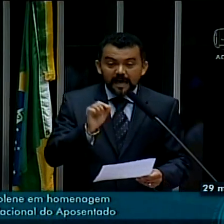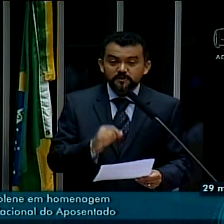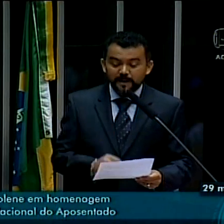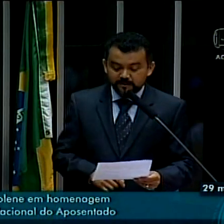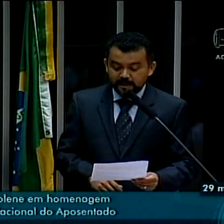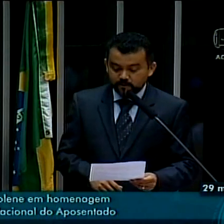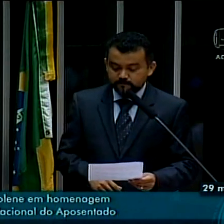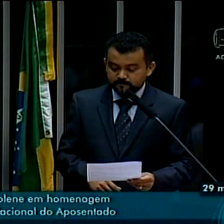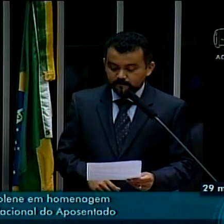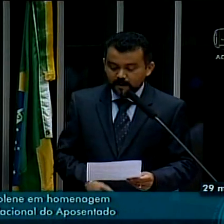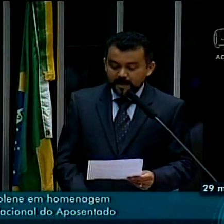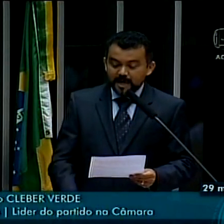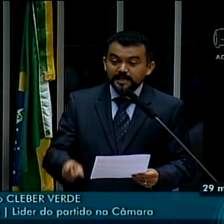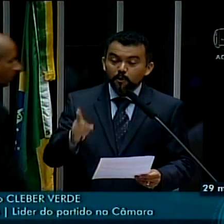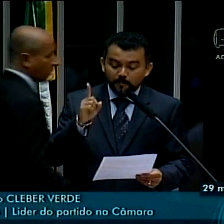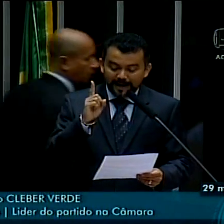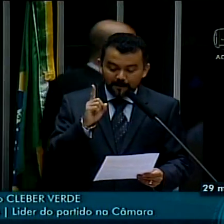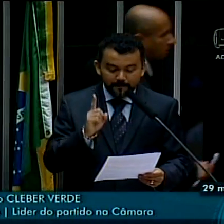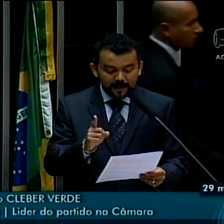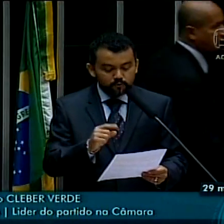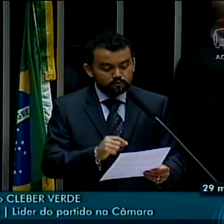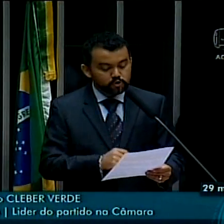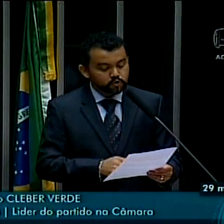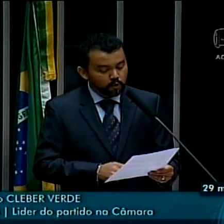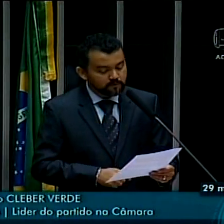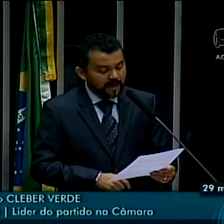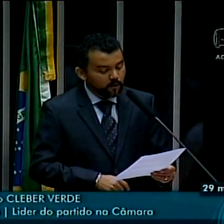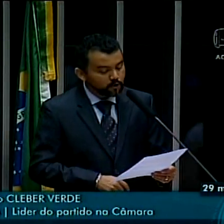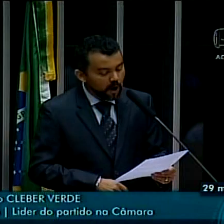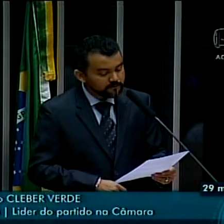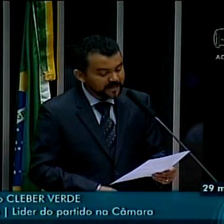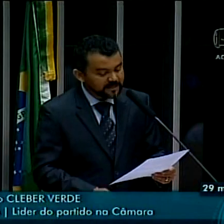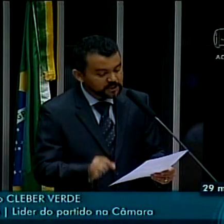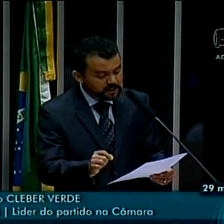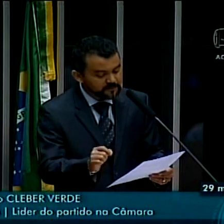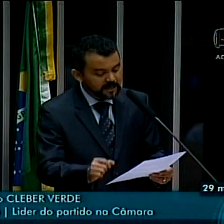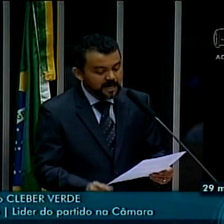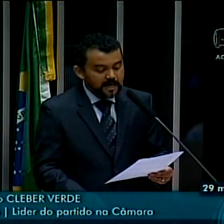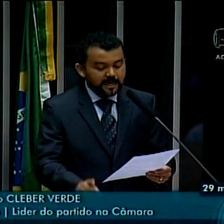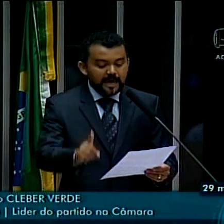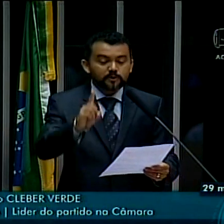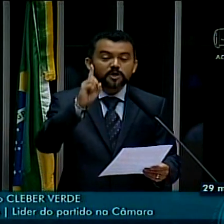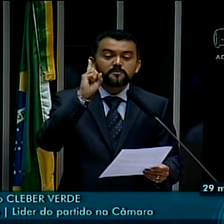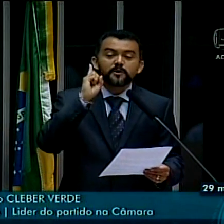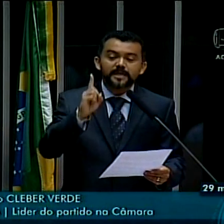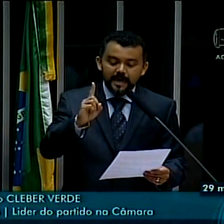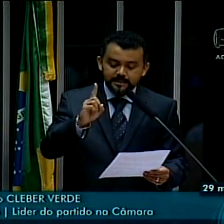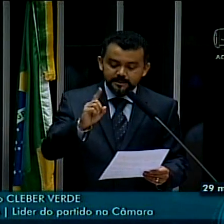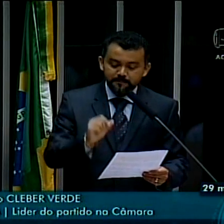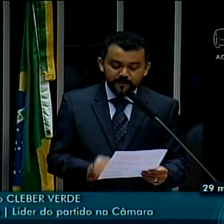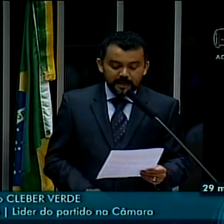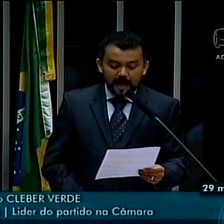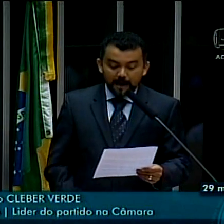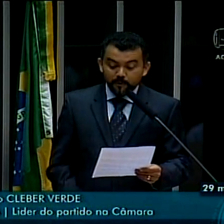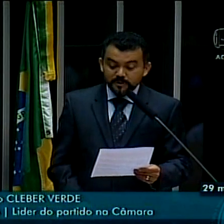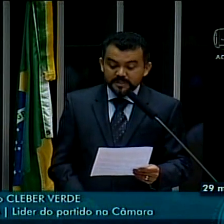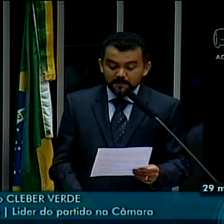O verdadeiro déficit brasileiro está no pagamento dos juros vergonhosos dessa dívida, que em